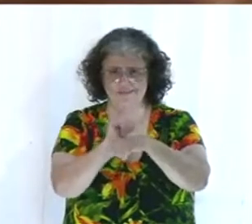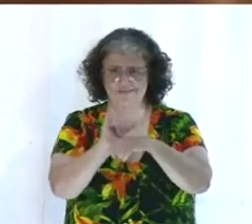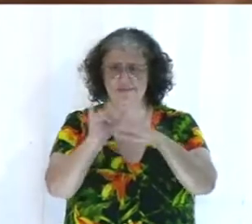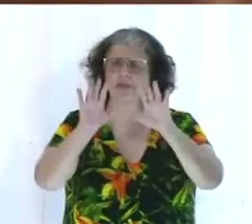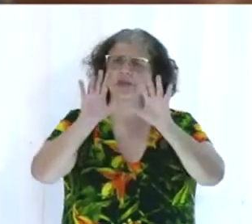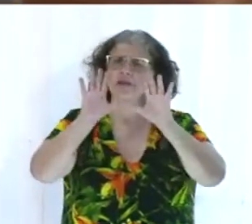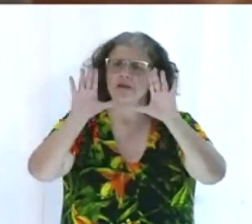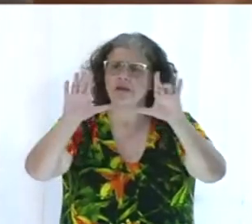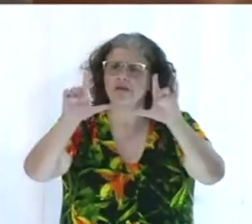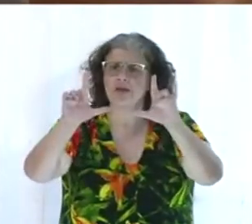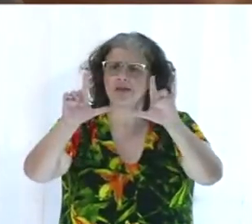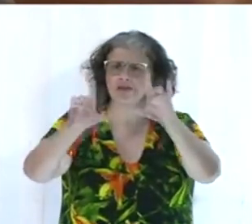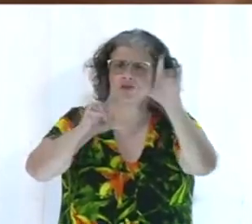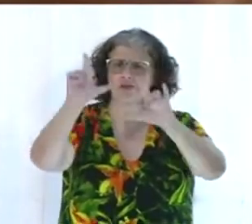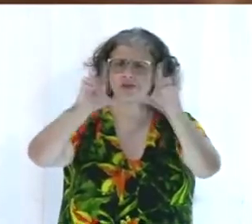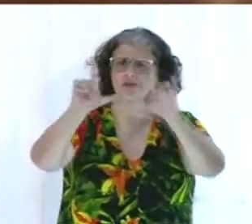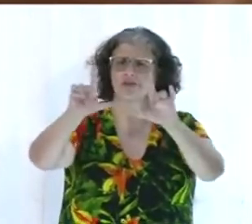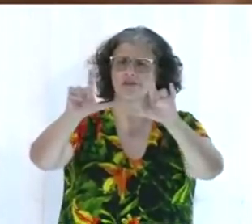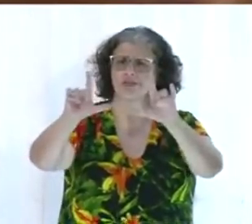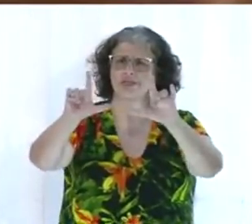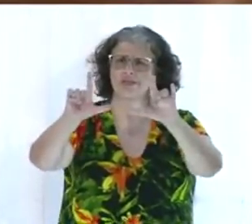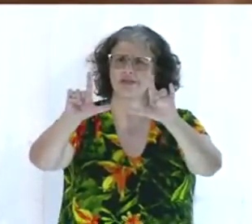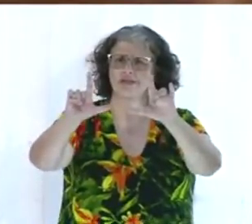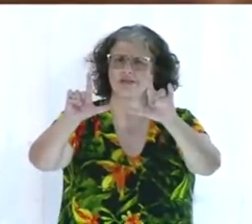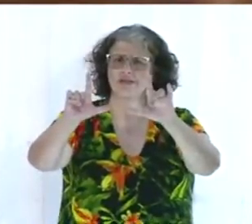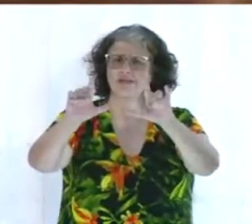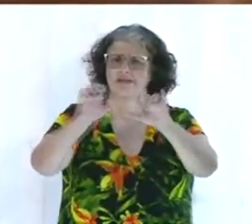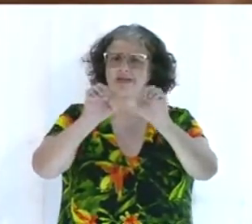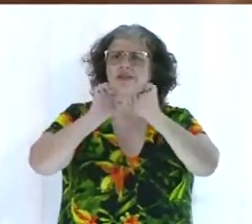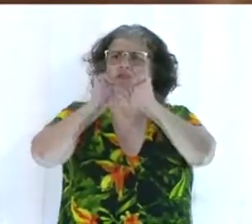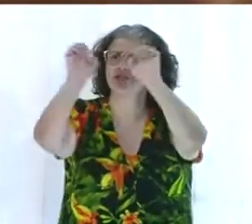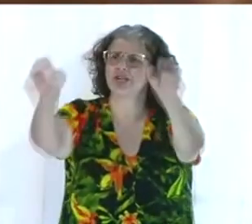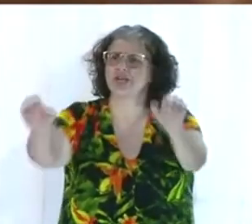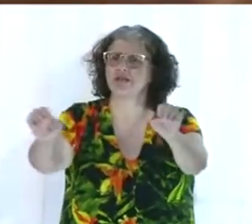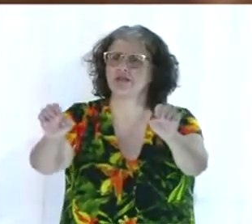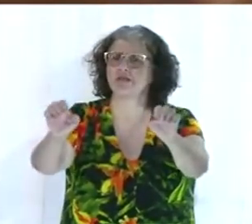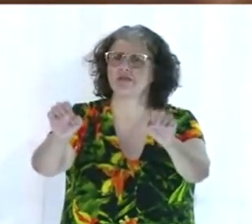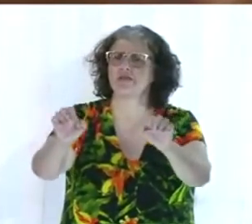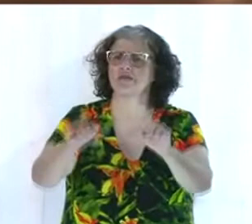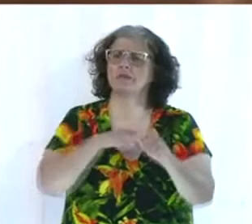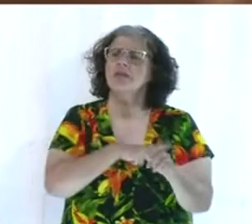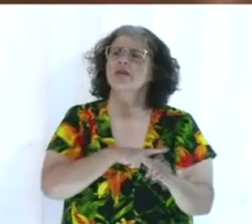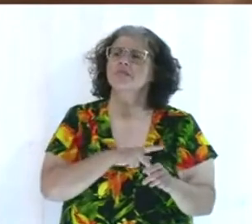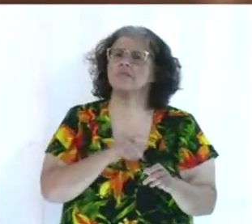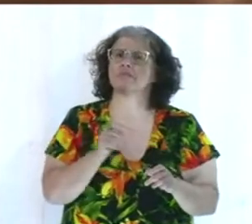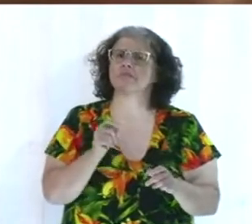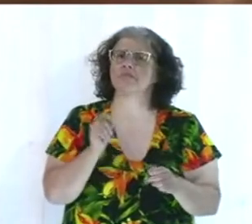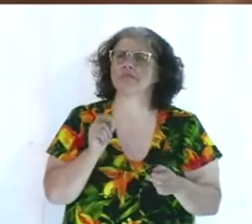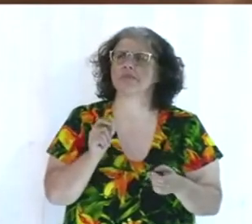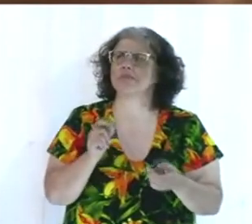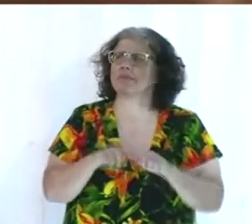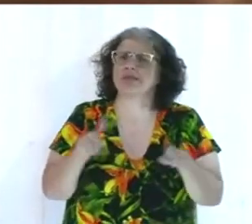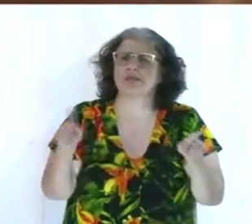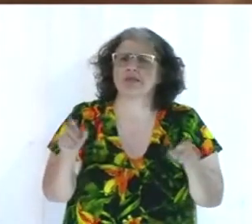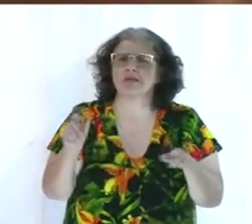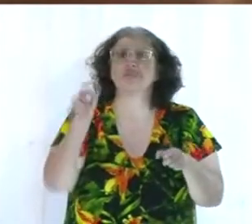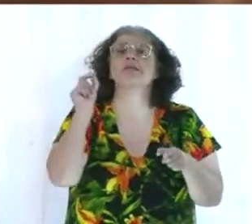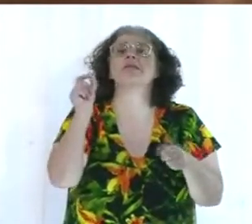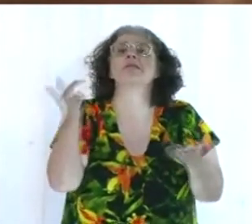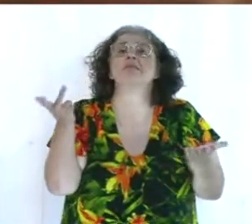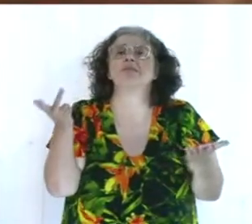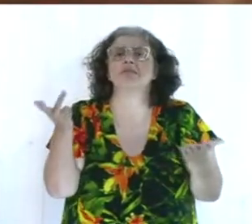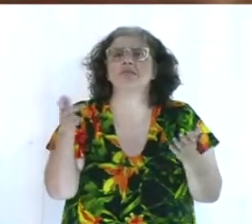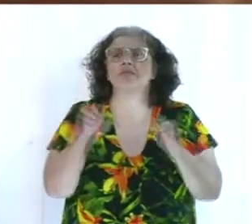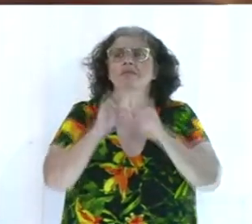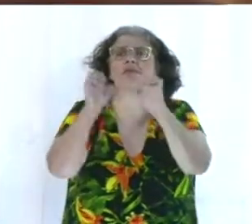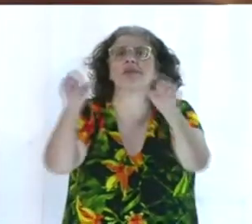estou escutando pelos programas de rádio o evangelho sendo pregado. Que evangelho? É uma pena, irmãos, mas